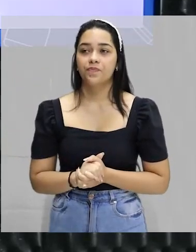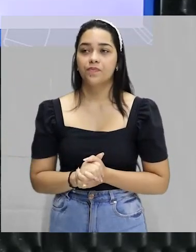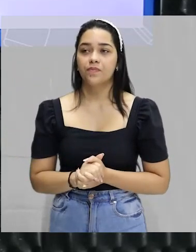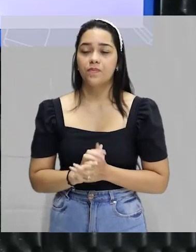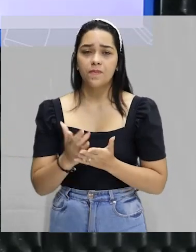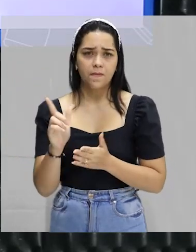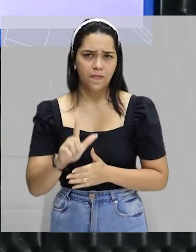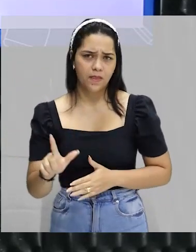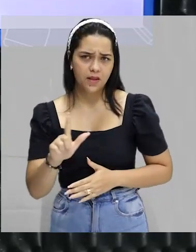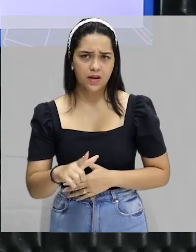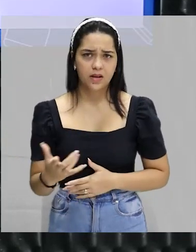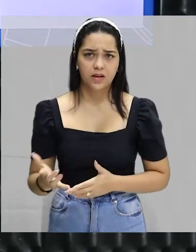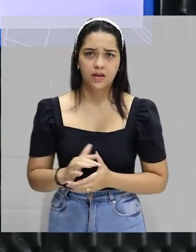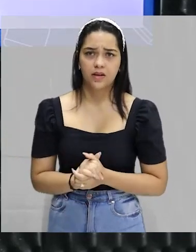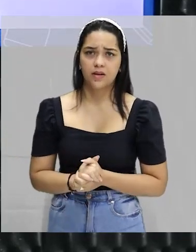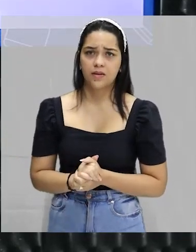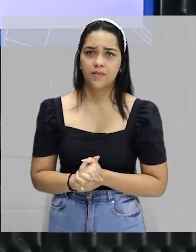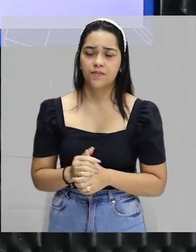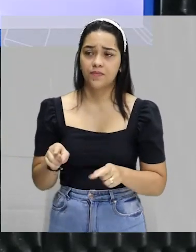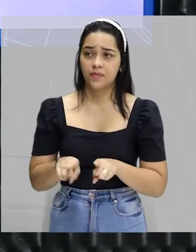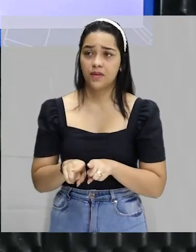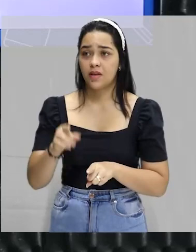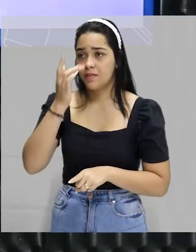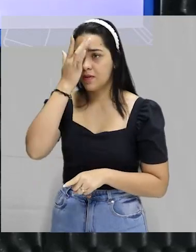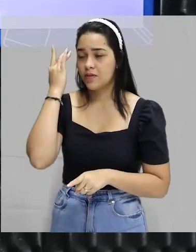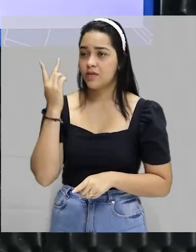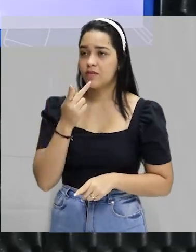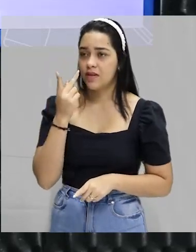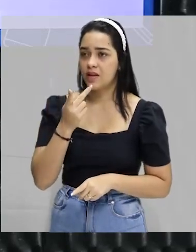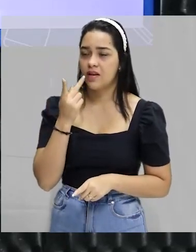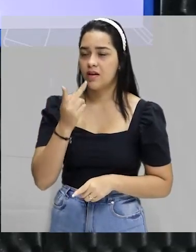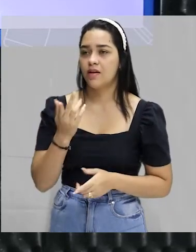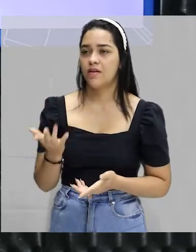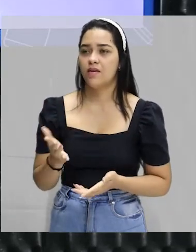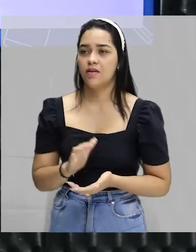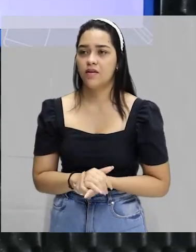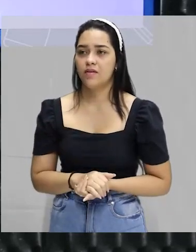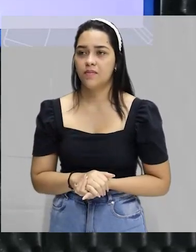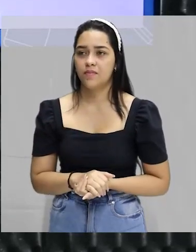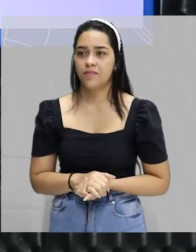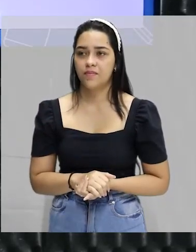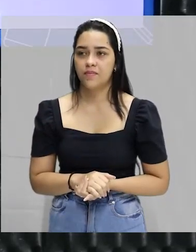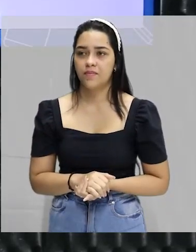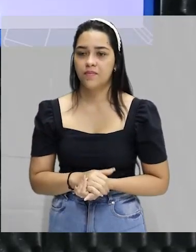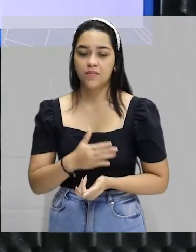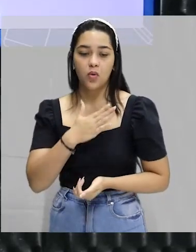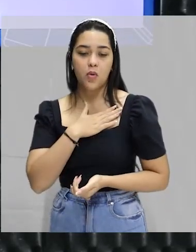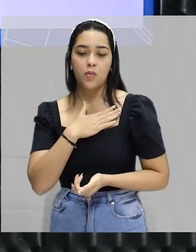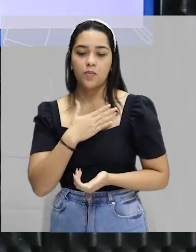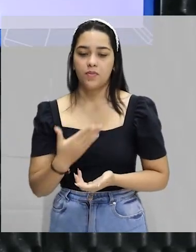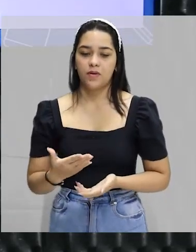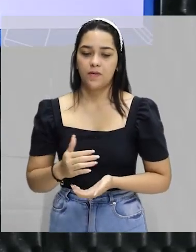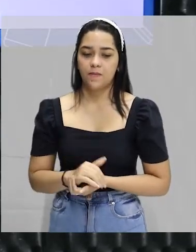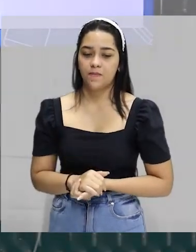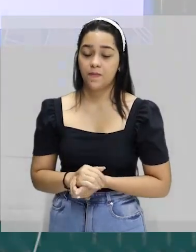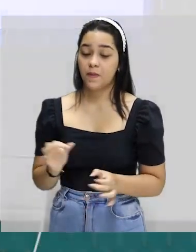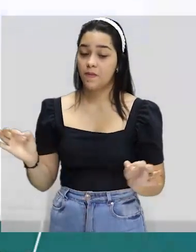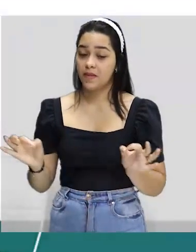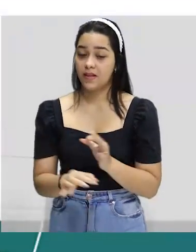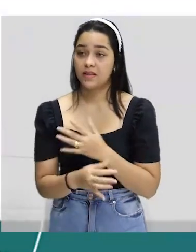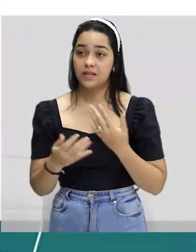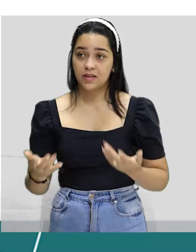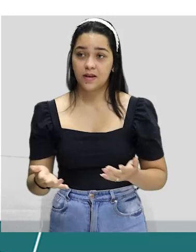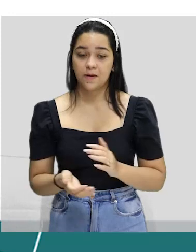literária. E as pessoas falavam, né, mas de forma erudita, por mim, tal. E aqui, para